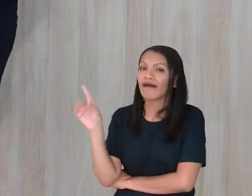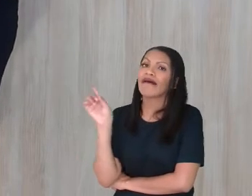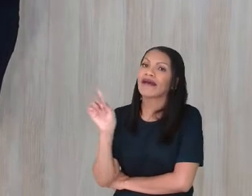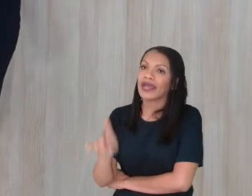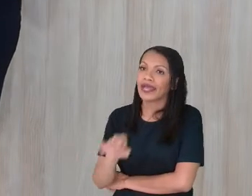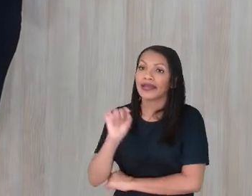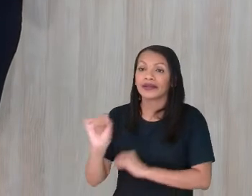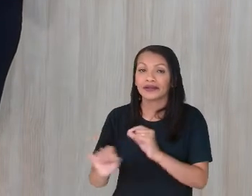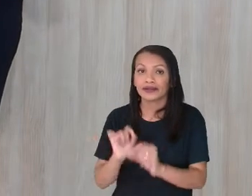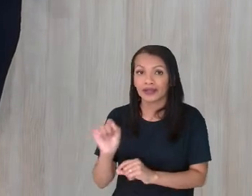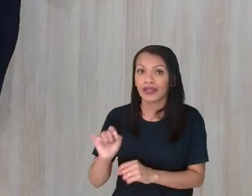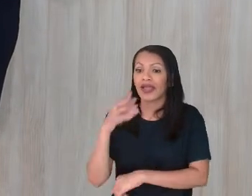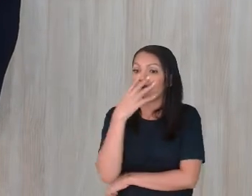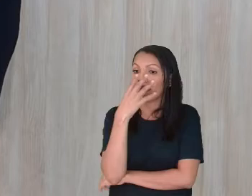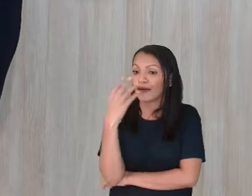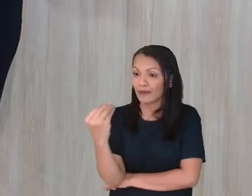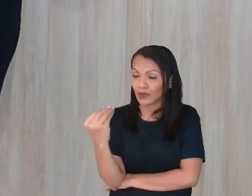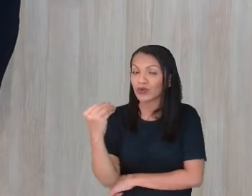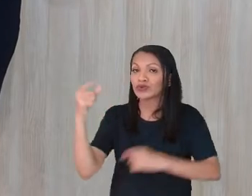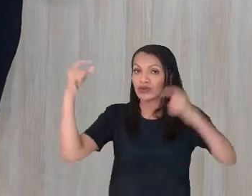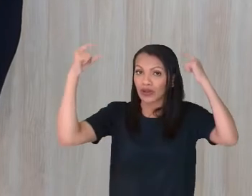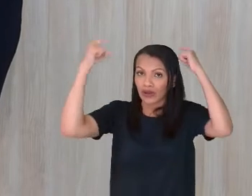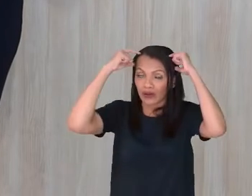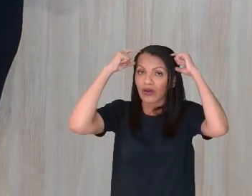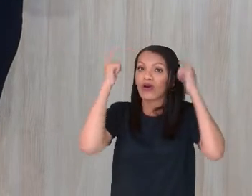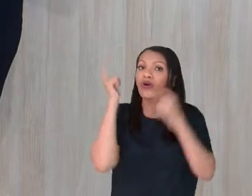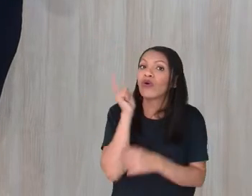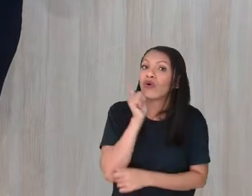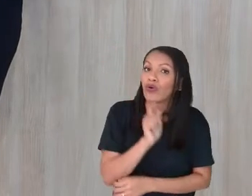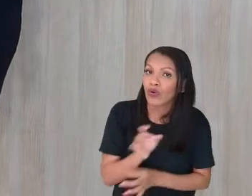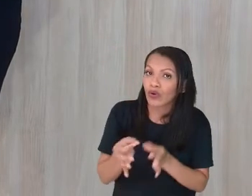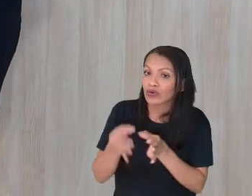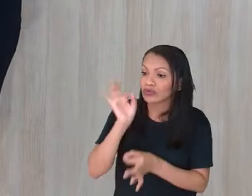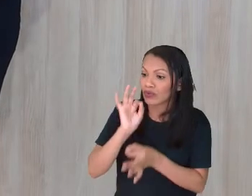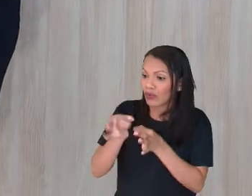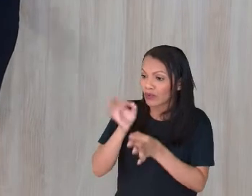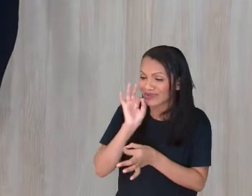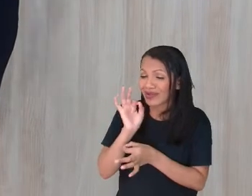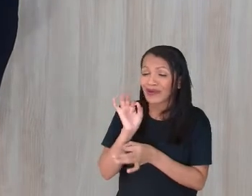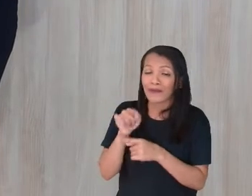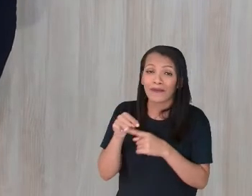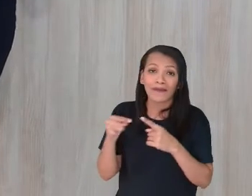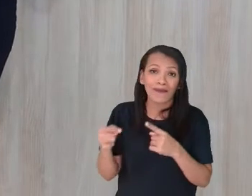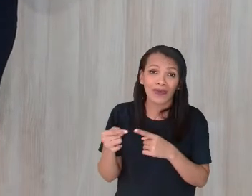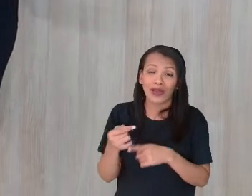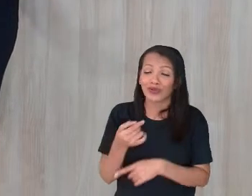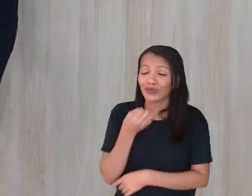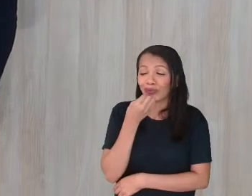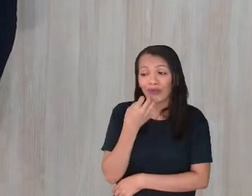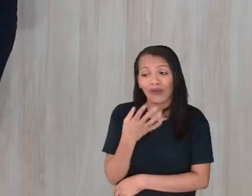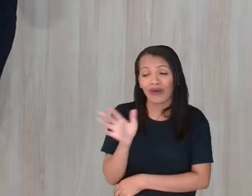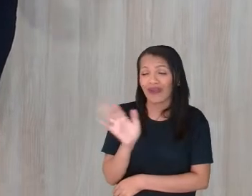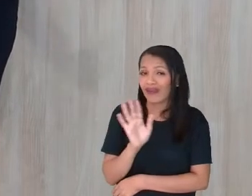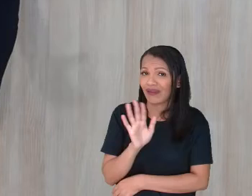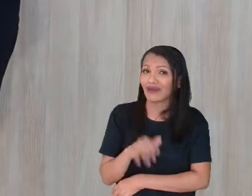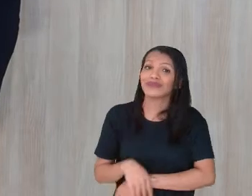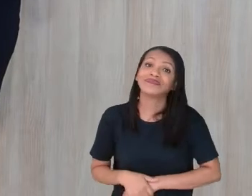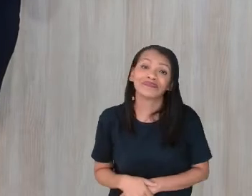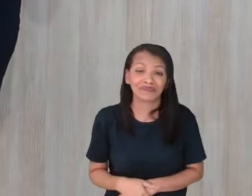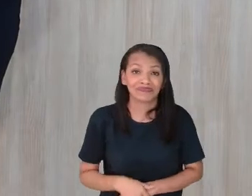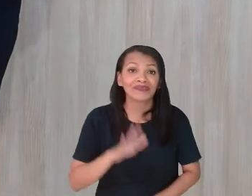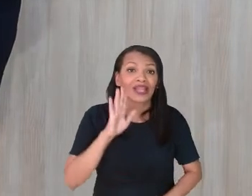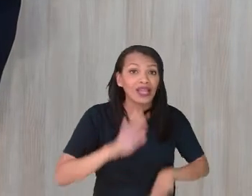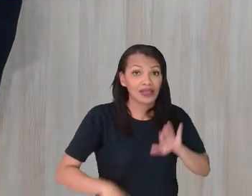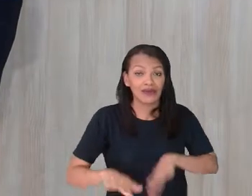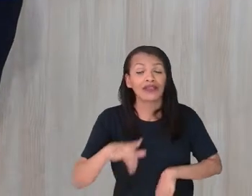justamente esse de que a raposa consegue pegar as uvas e as uvas não estão boas. Então, para vocês verem como a gente tem essa pluralidade